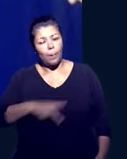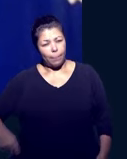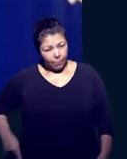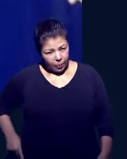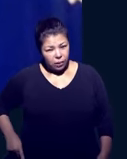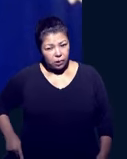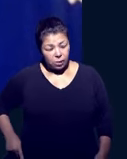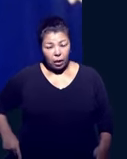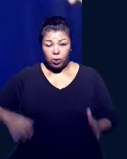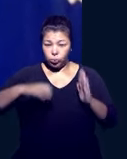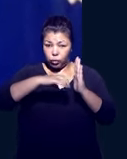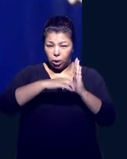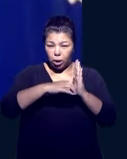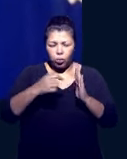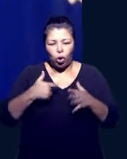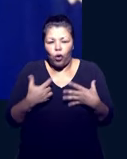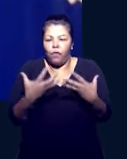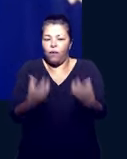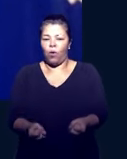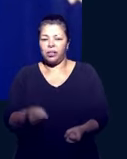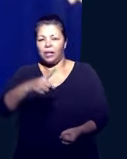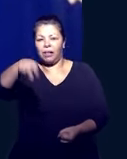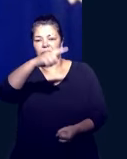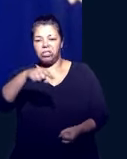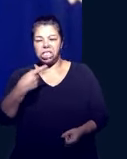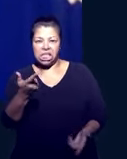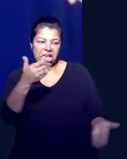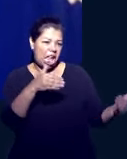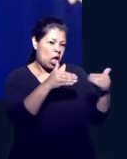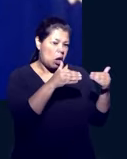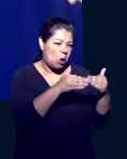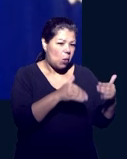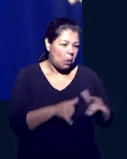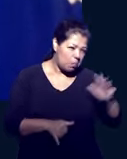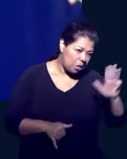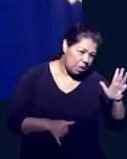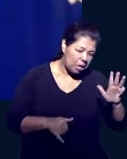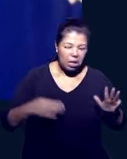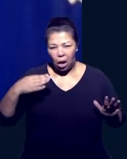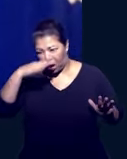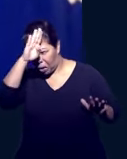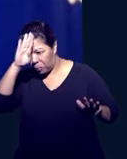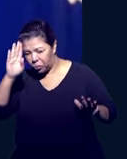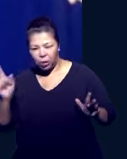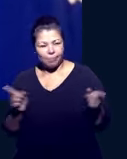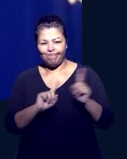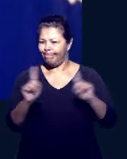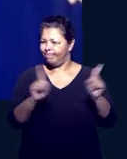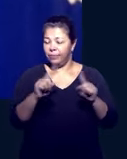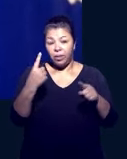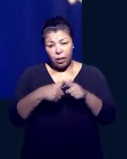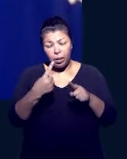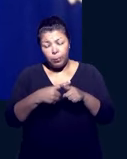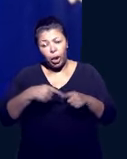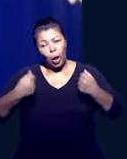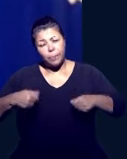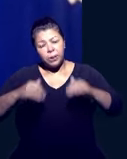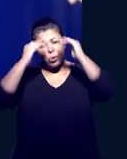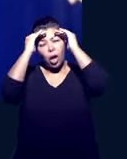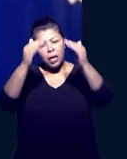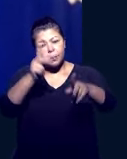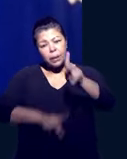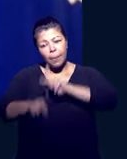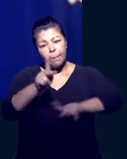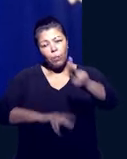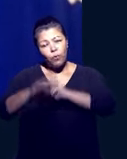queiram colocar na caixinha de um ou na caixinha de outro porque eu sou presidente do congresso isso é muito maior e muito mais amplo do que uma simples aderência a um lado